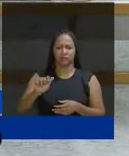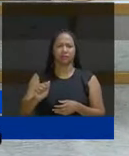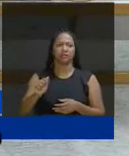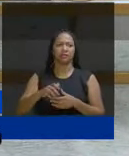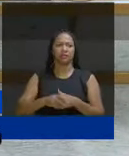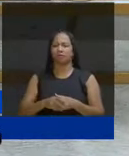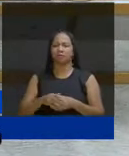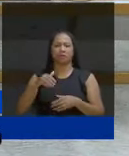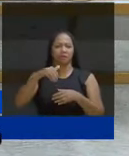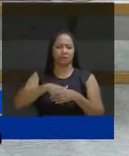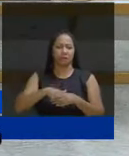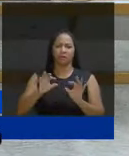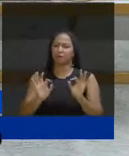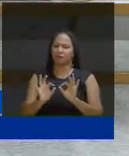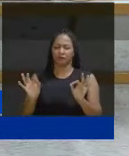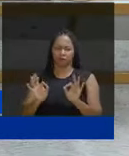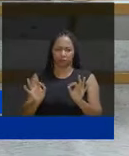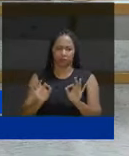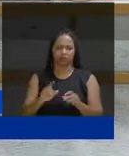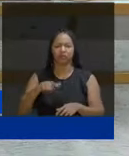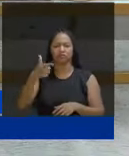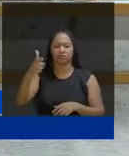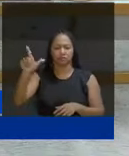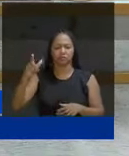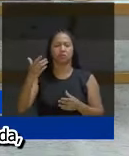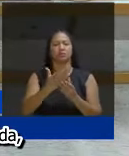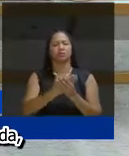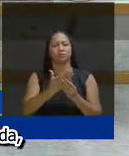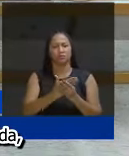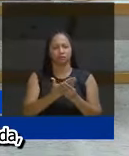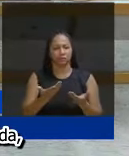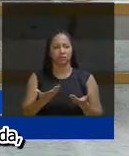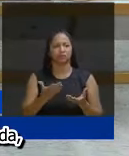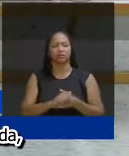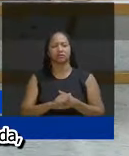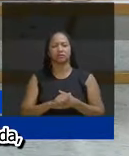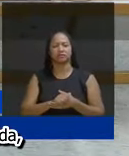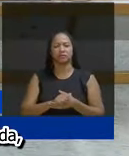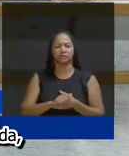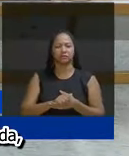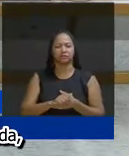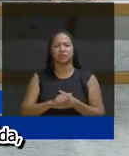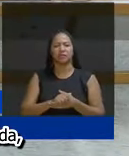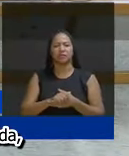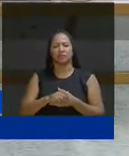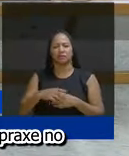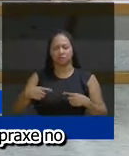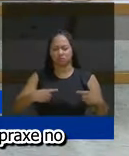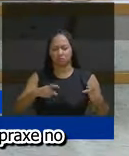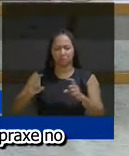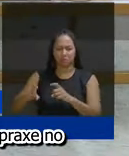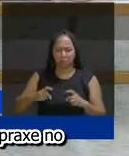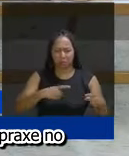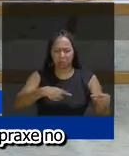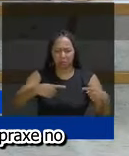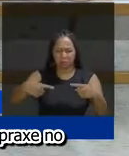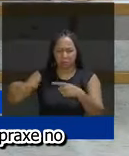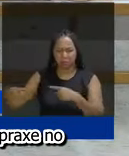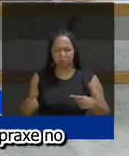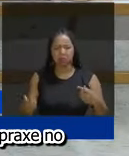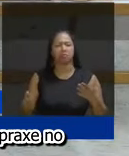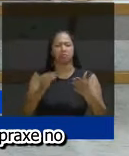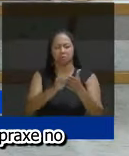ter comparecido e votado nos demais processos, e que na pauta, na ata que foi lavrada em seguida, consta a doutora Tina